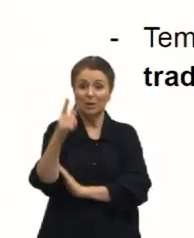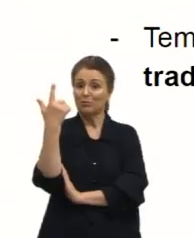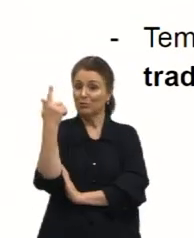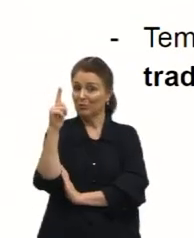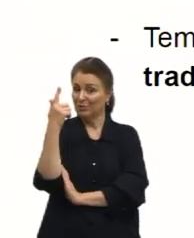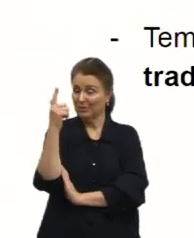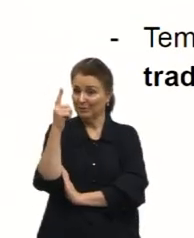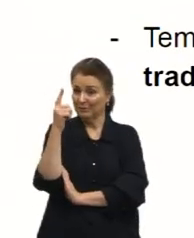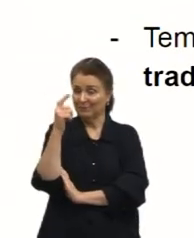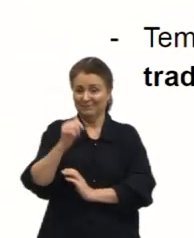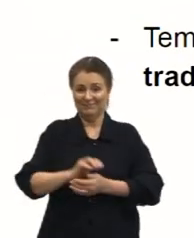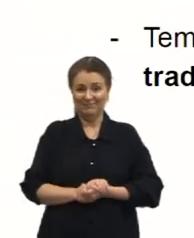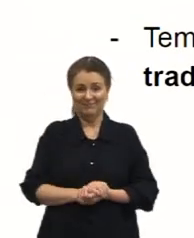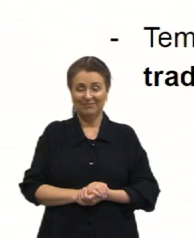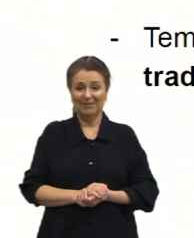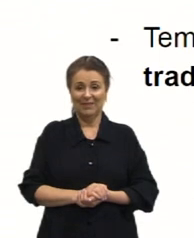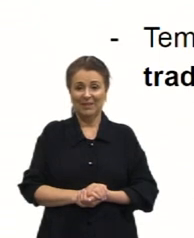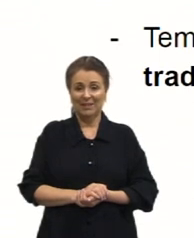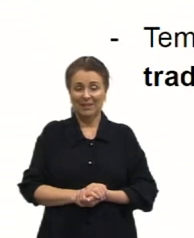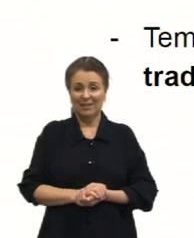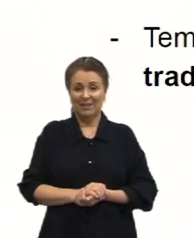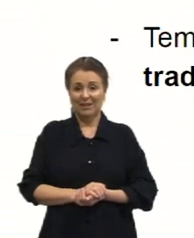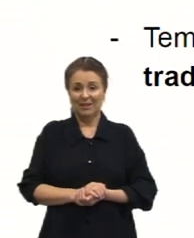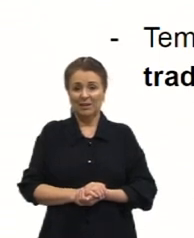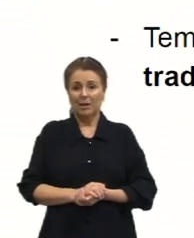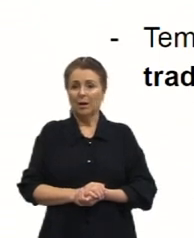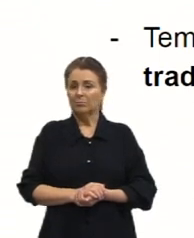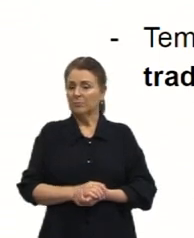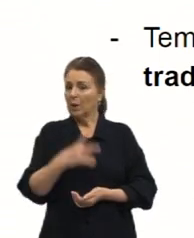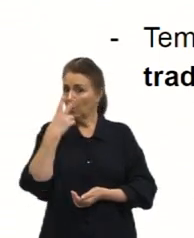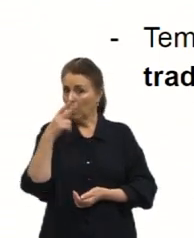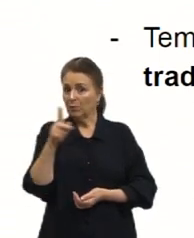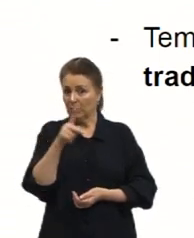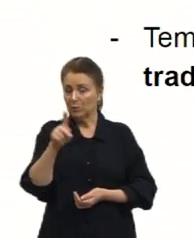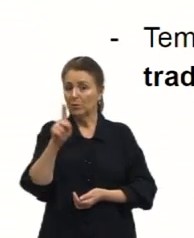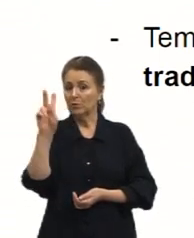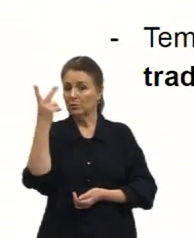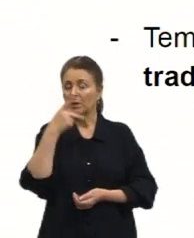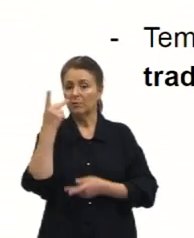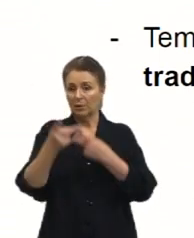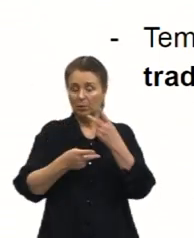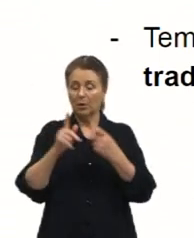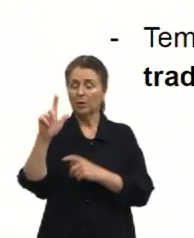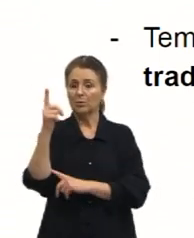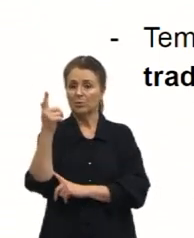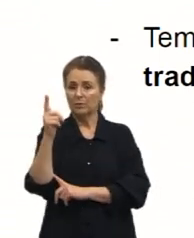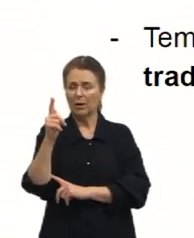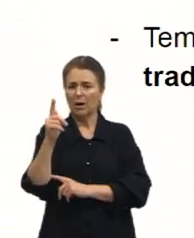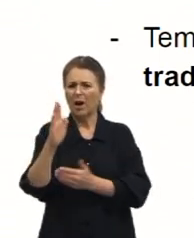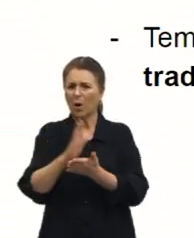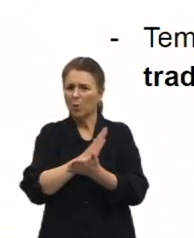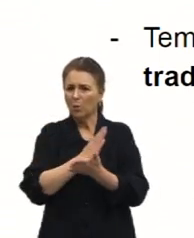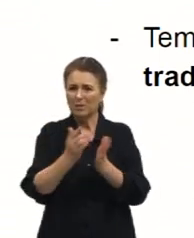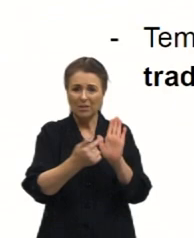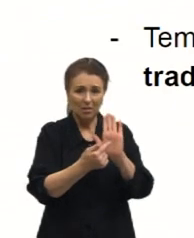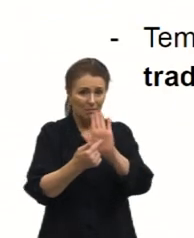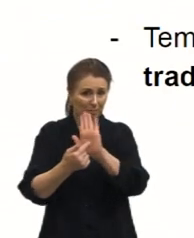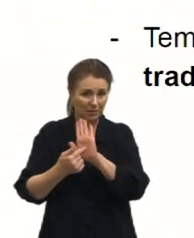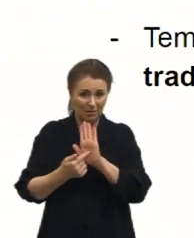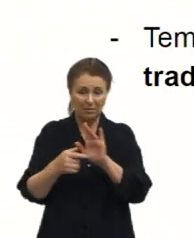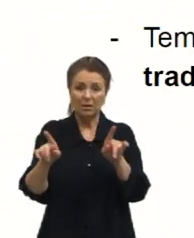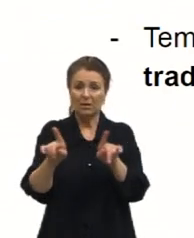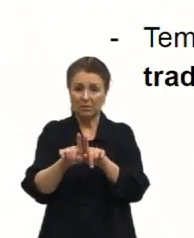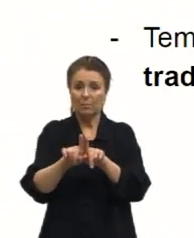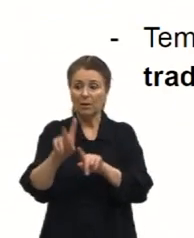é também igual que o Lucas falou né geografia algumas que aparecem aqui em Geografia também